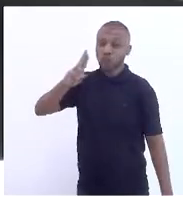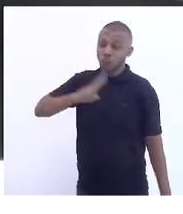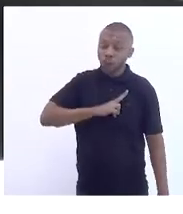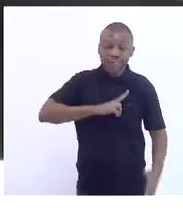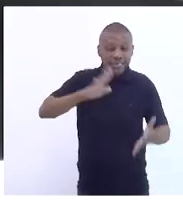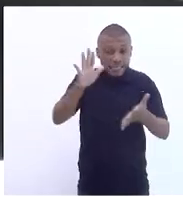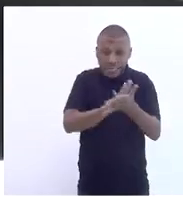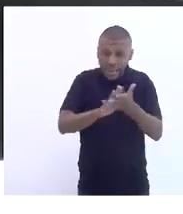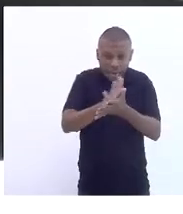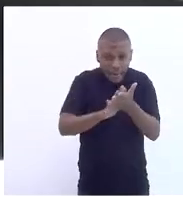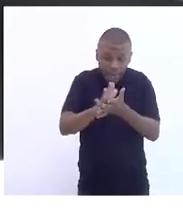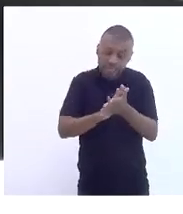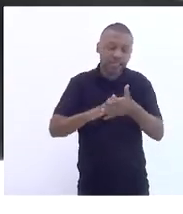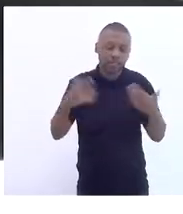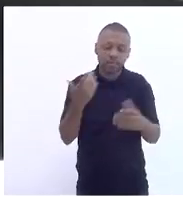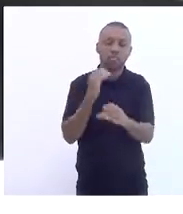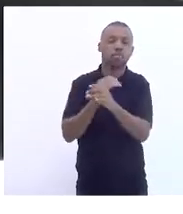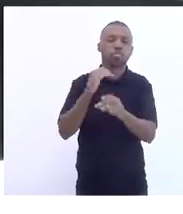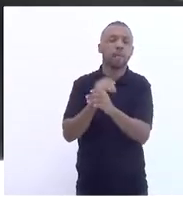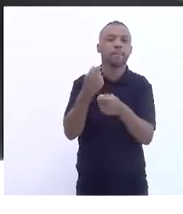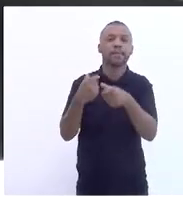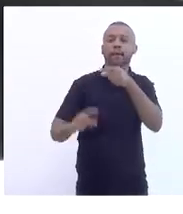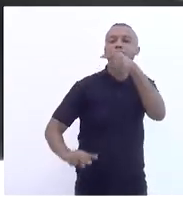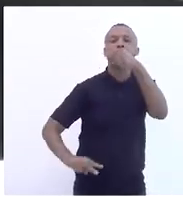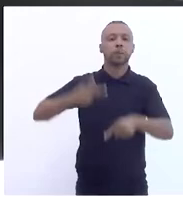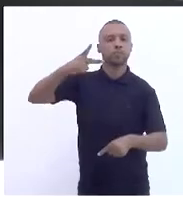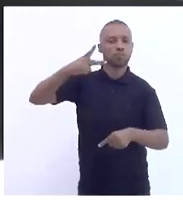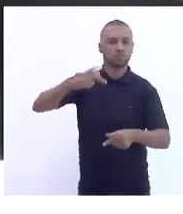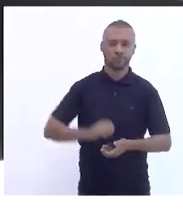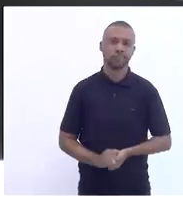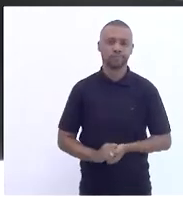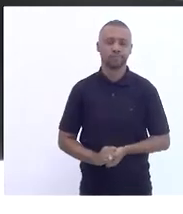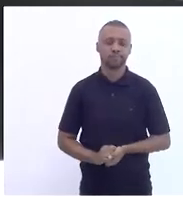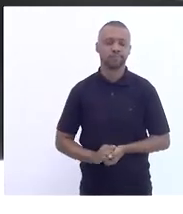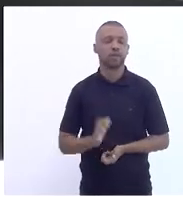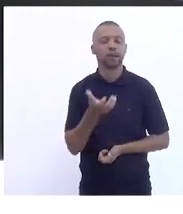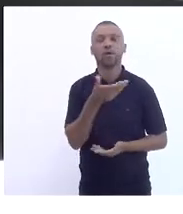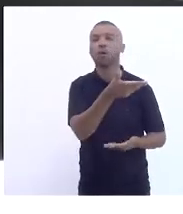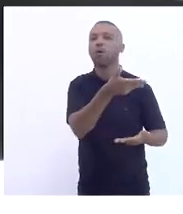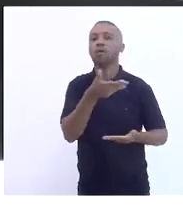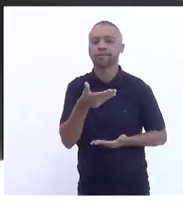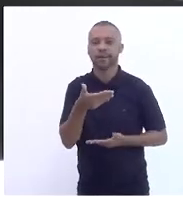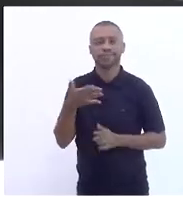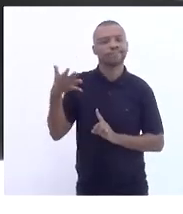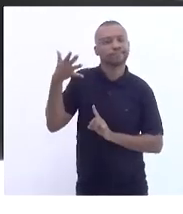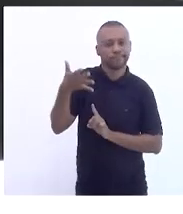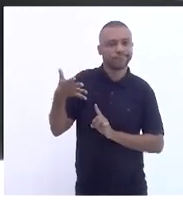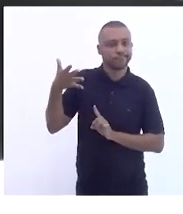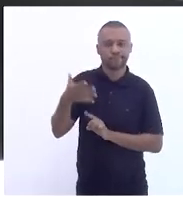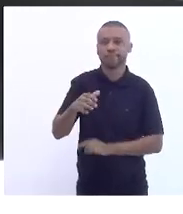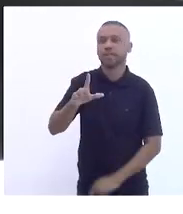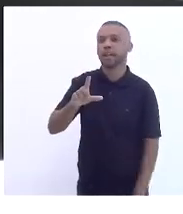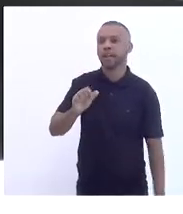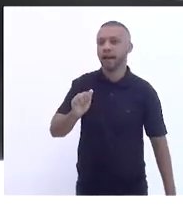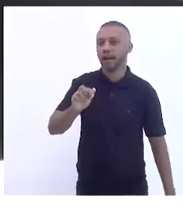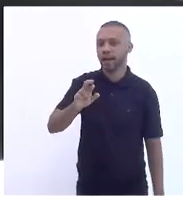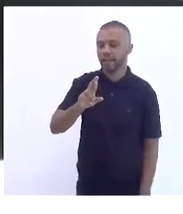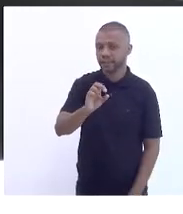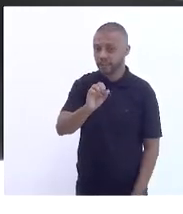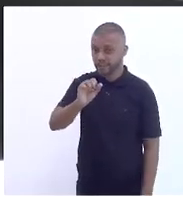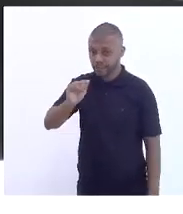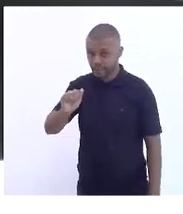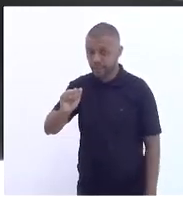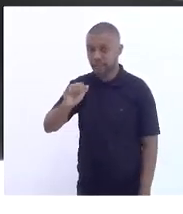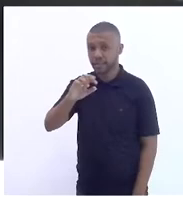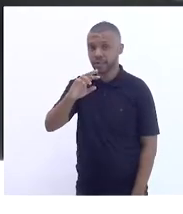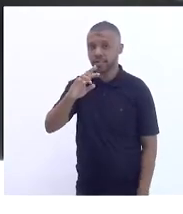tem que ser furada de alguma forma eu quero convidar para fazer o uso da palavra já a Larissa chamarelli que é